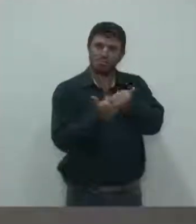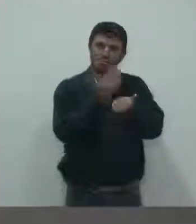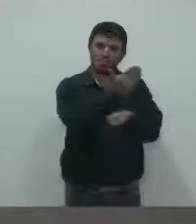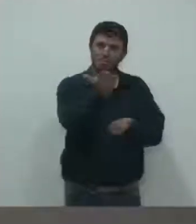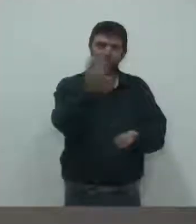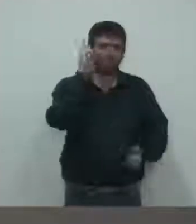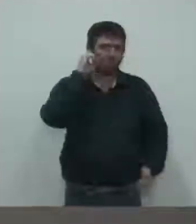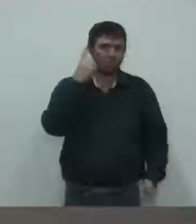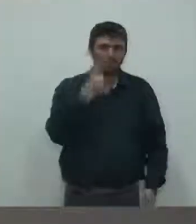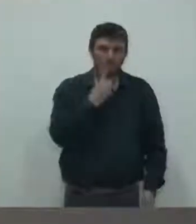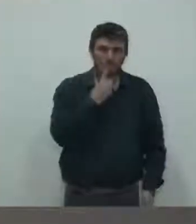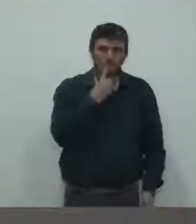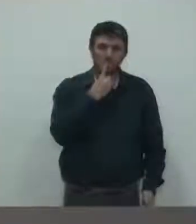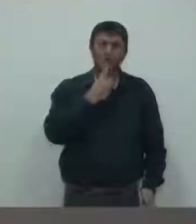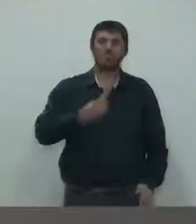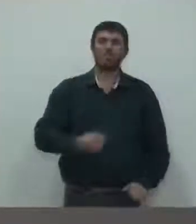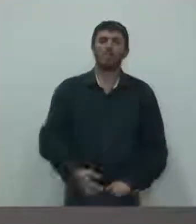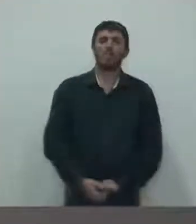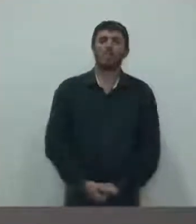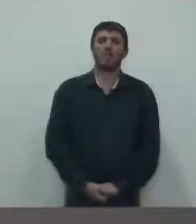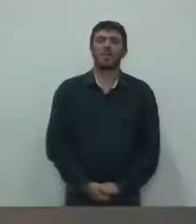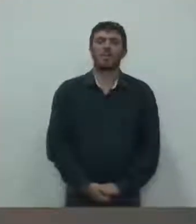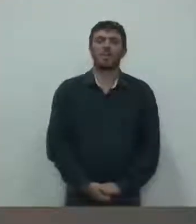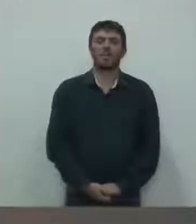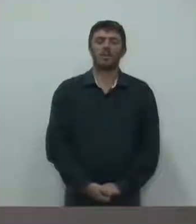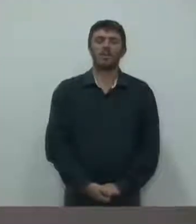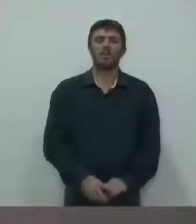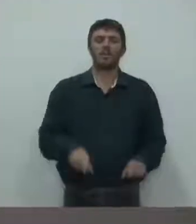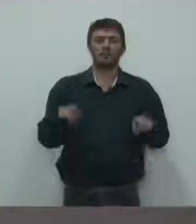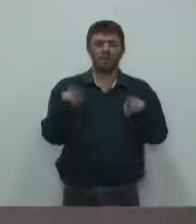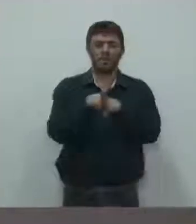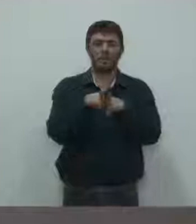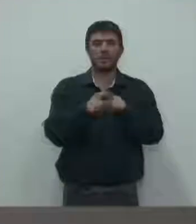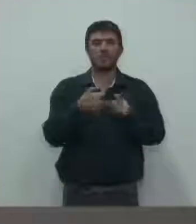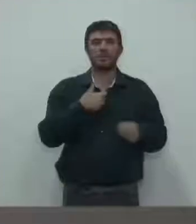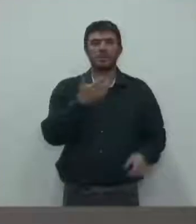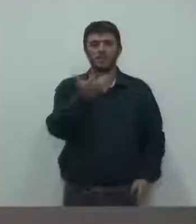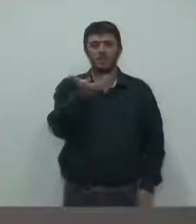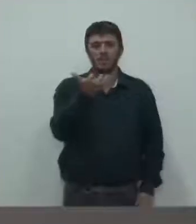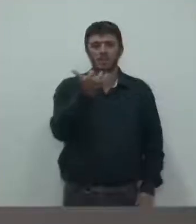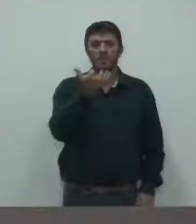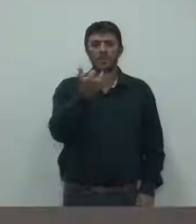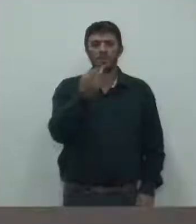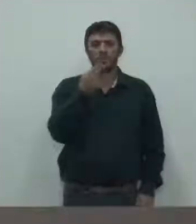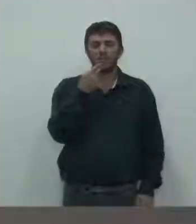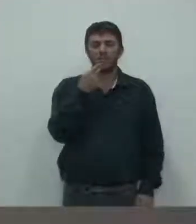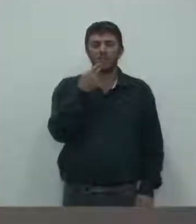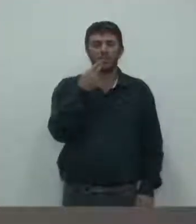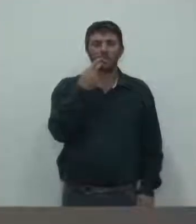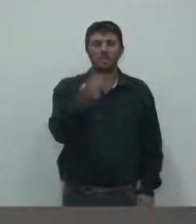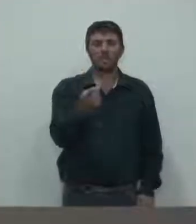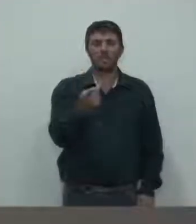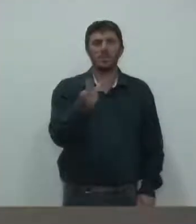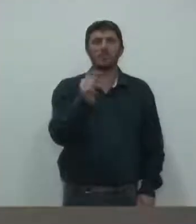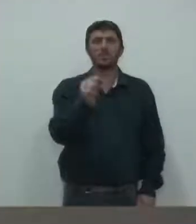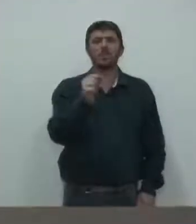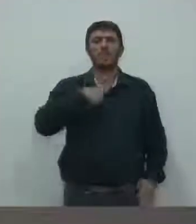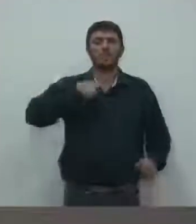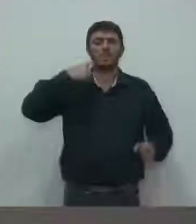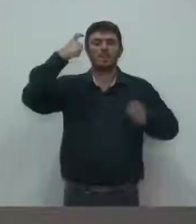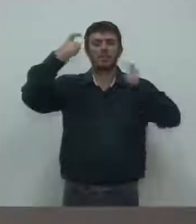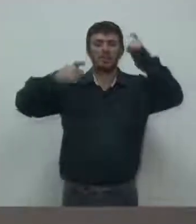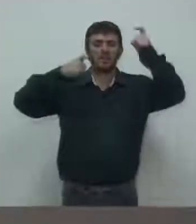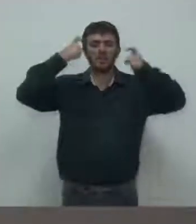vocês. Eu quero também destacar, eu anotei aqui, o que me preocupa, né,